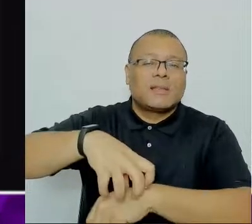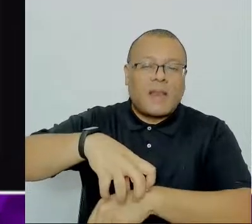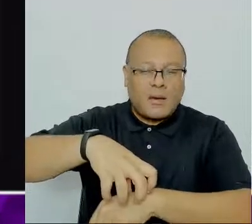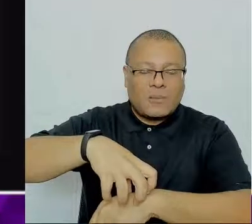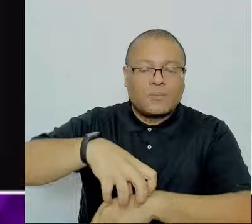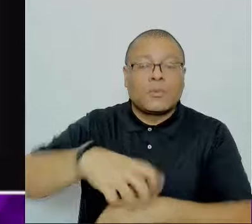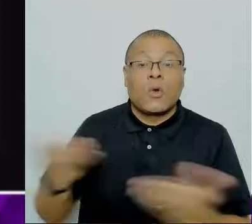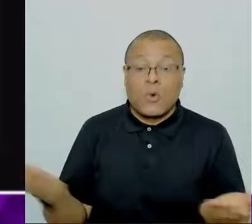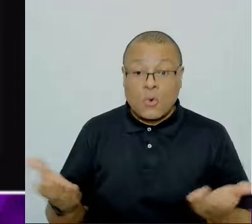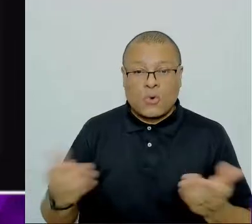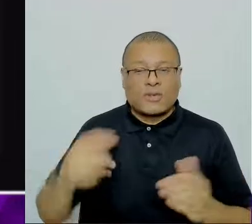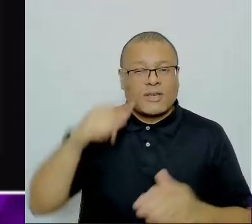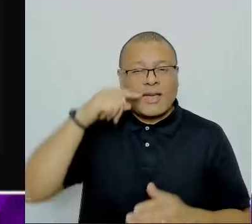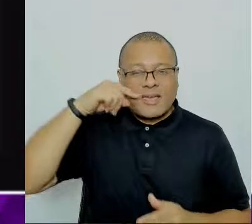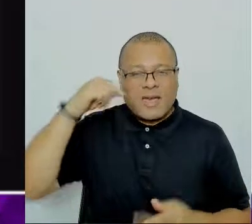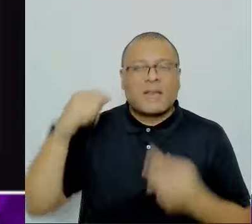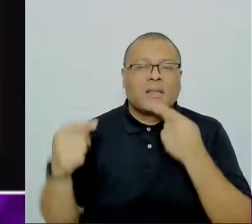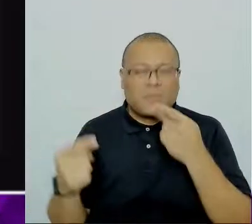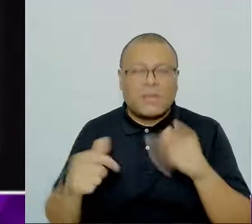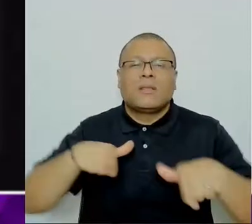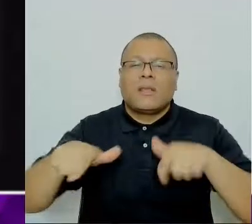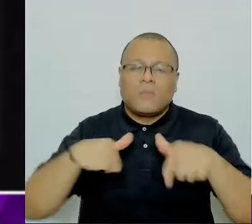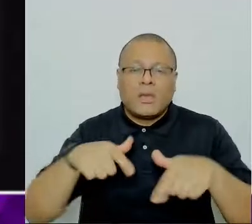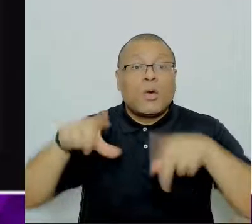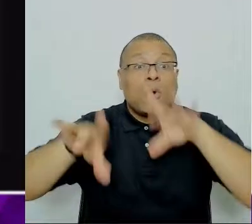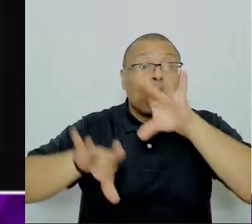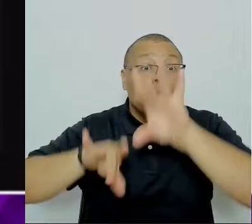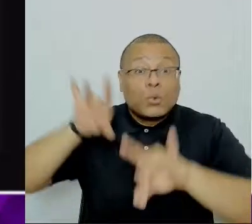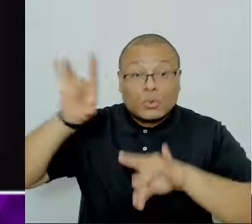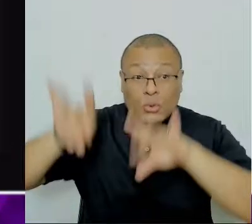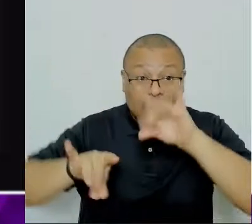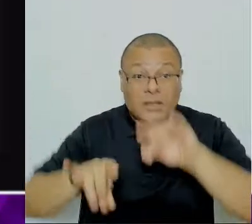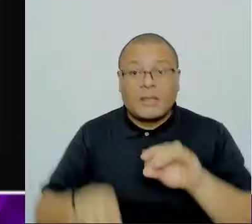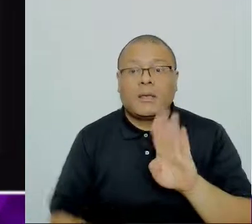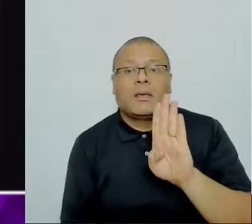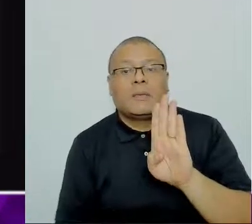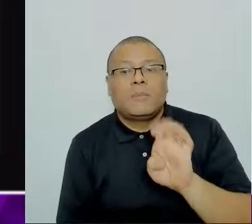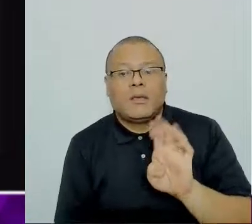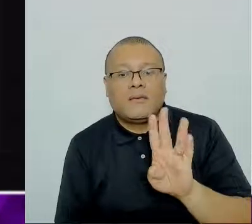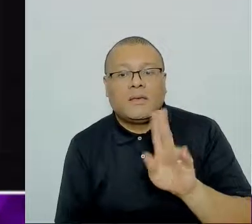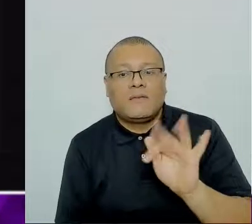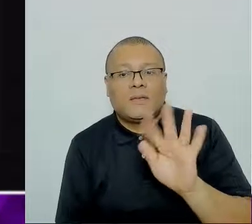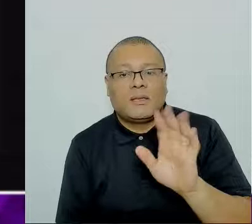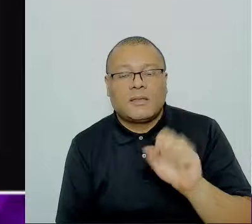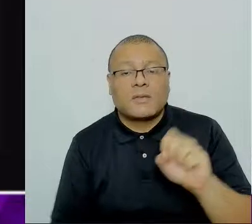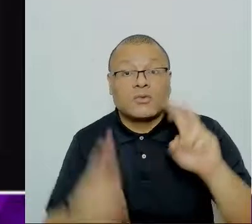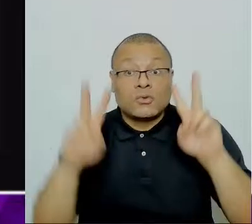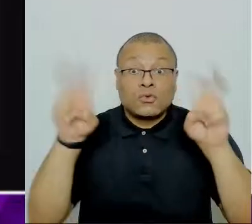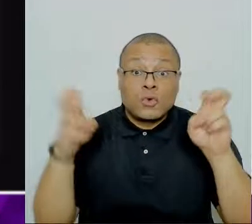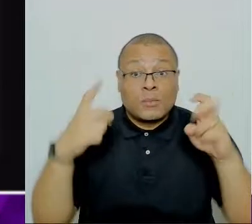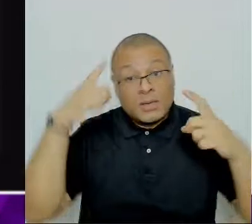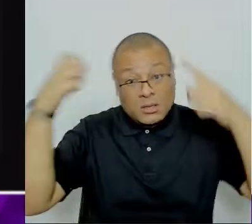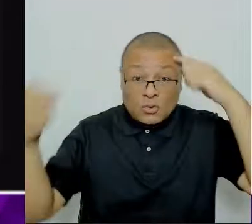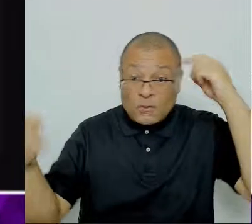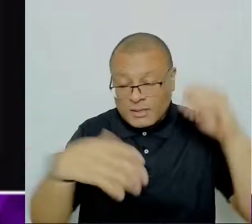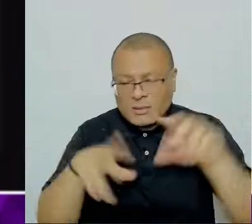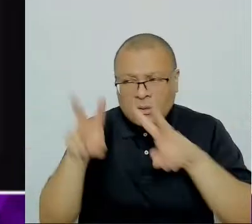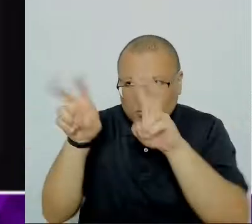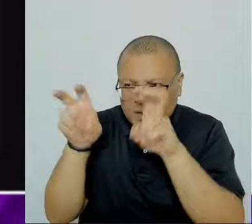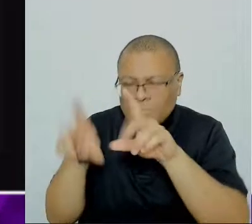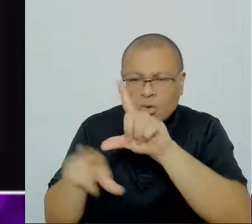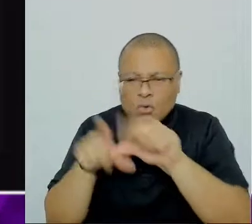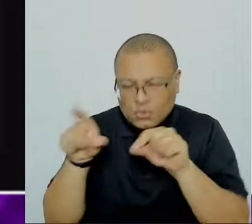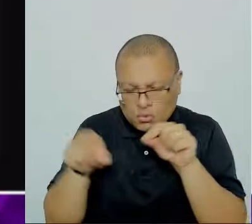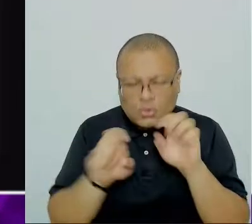aqui da BFintex, então eu também faço a curadoria dos eventos lá da BFintex, tanto de tecnologia como de inovação. Trabalho, né, até por isso